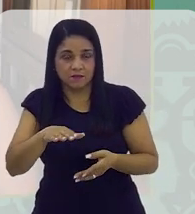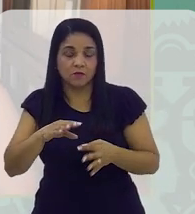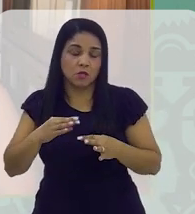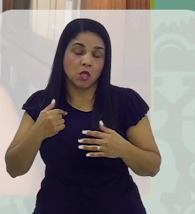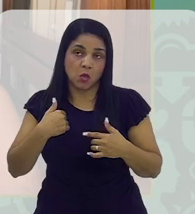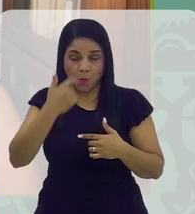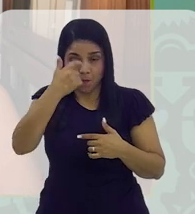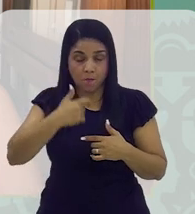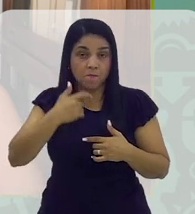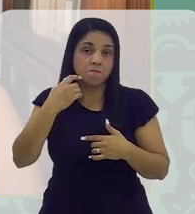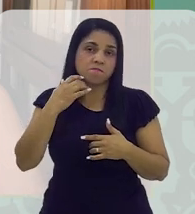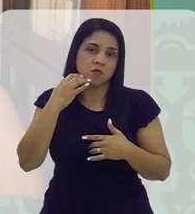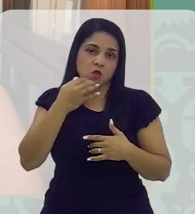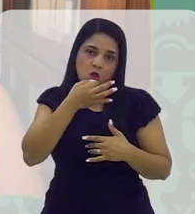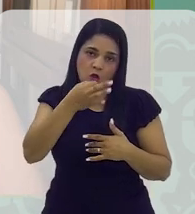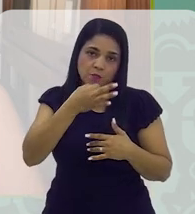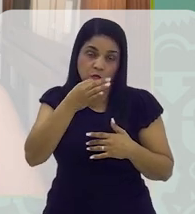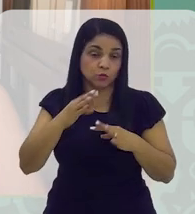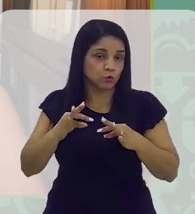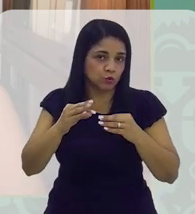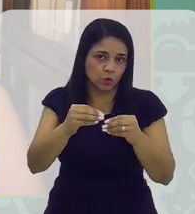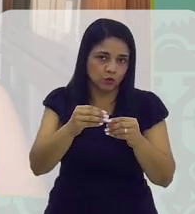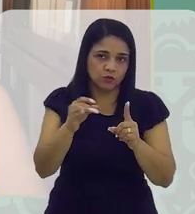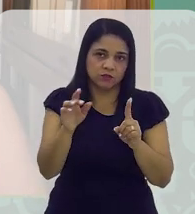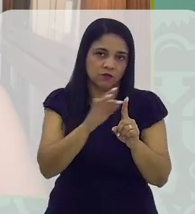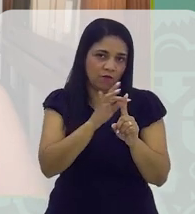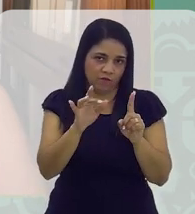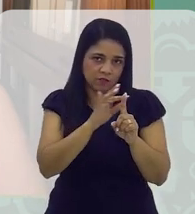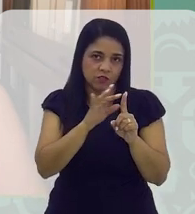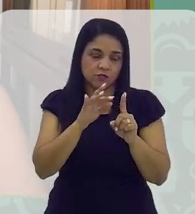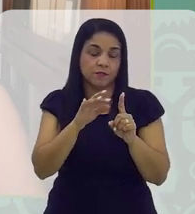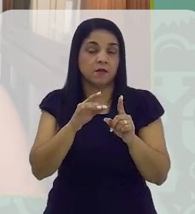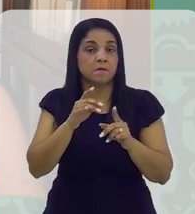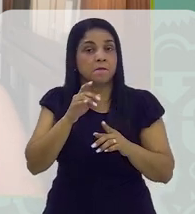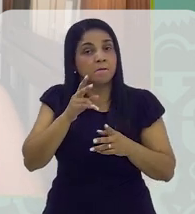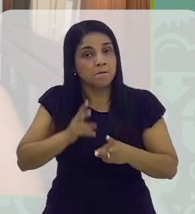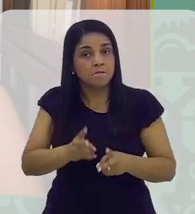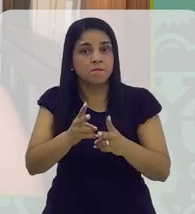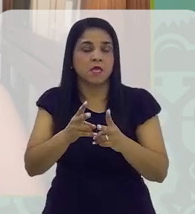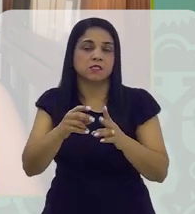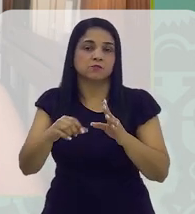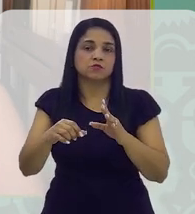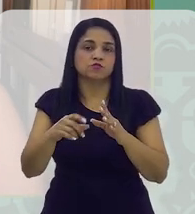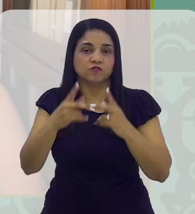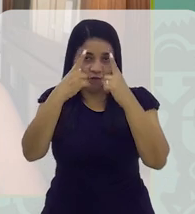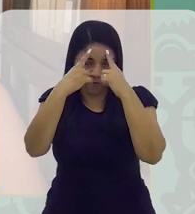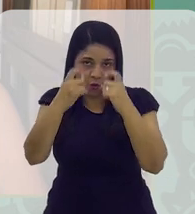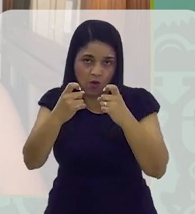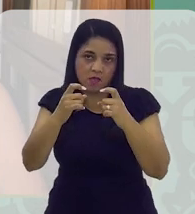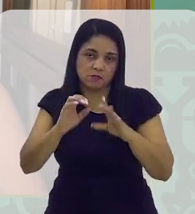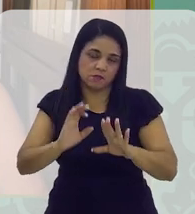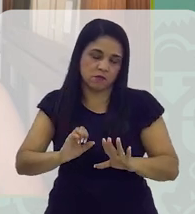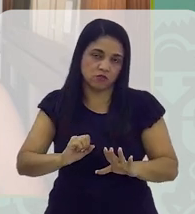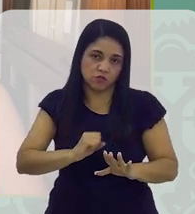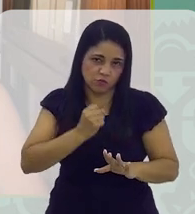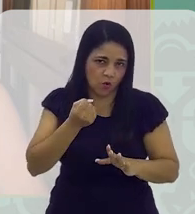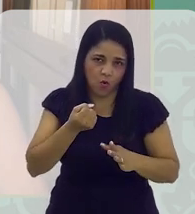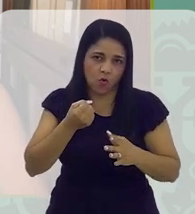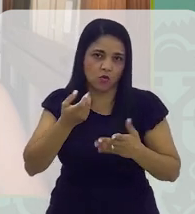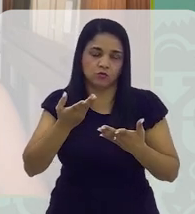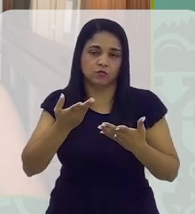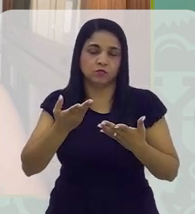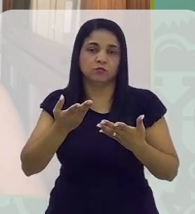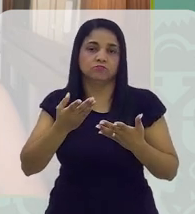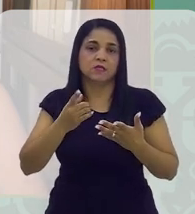princípio que todos eles são vítimas. Mesmo os que perpetram atos de violência extrema, todos eles foram